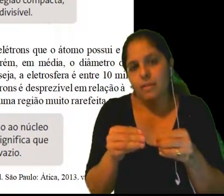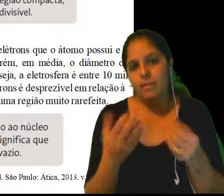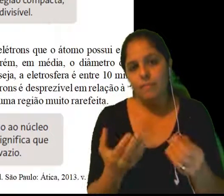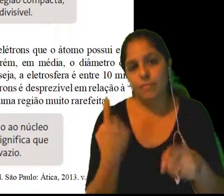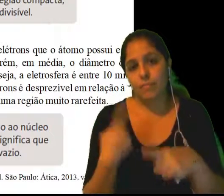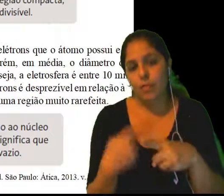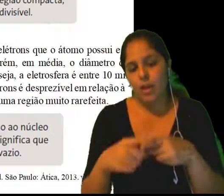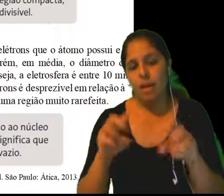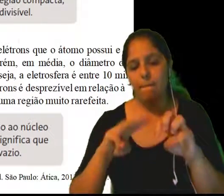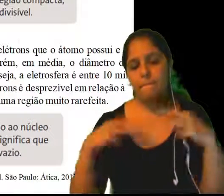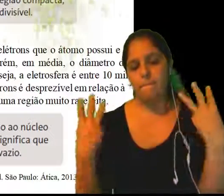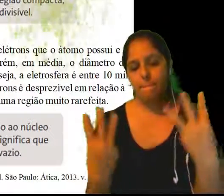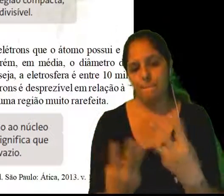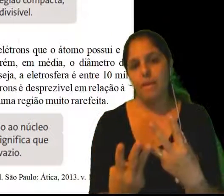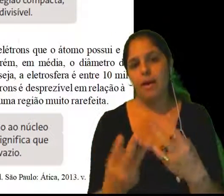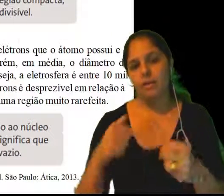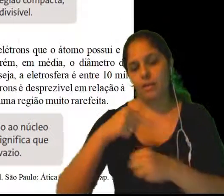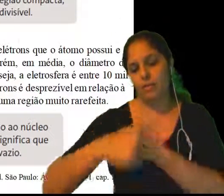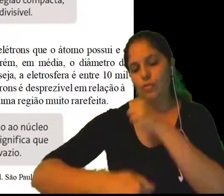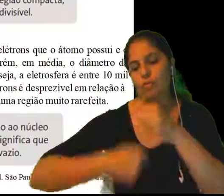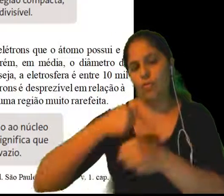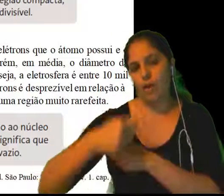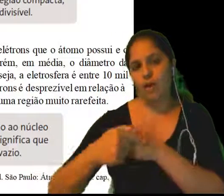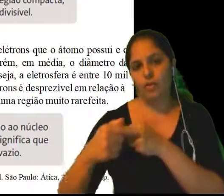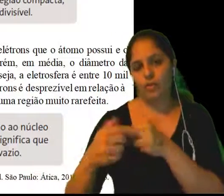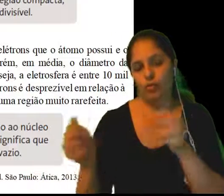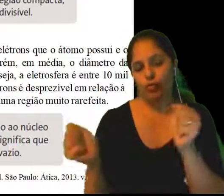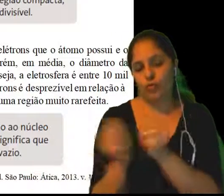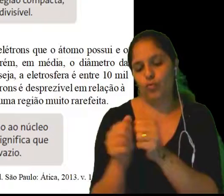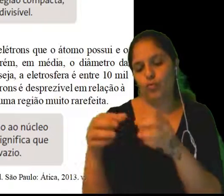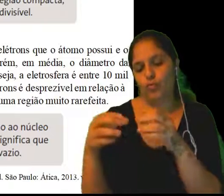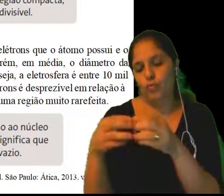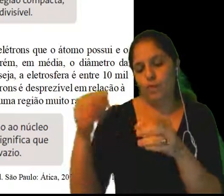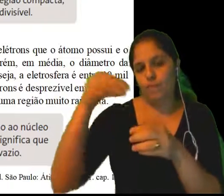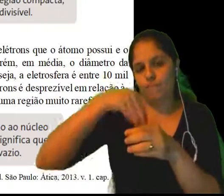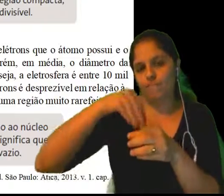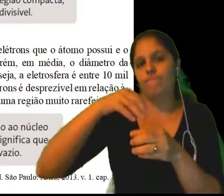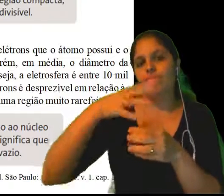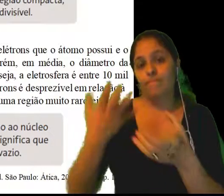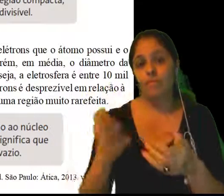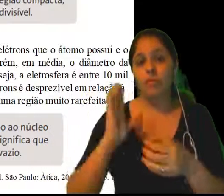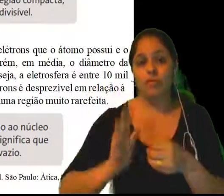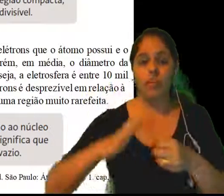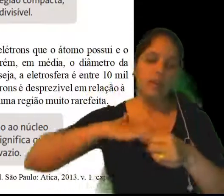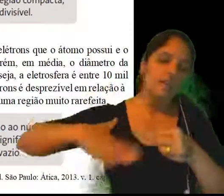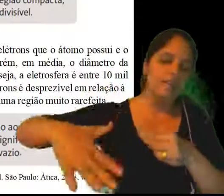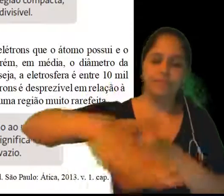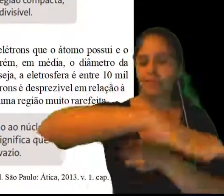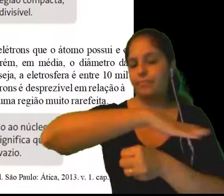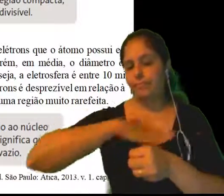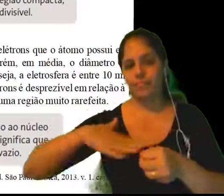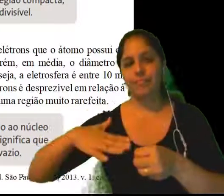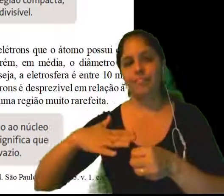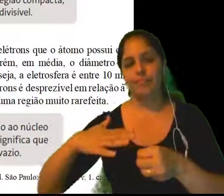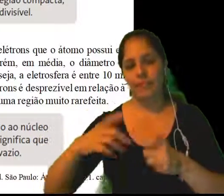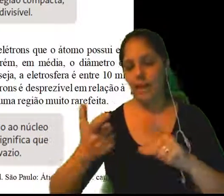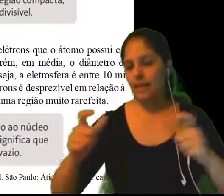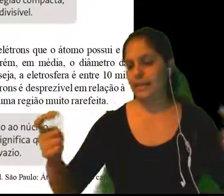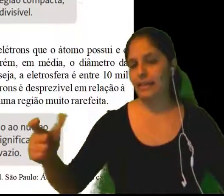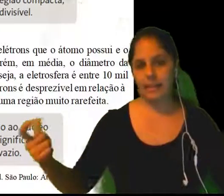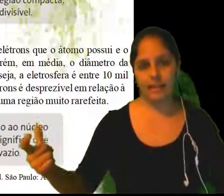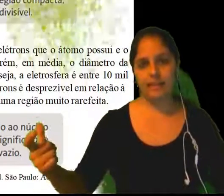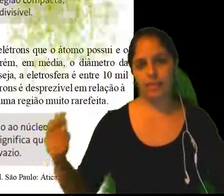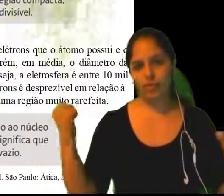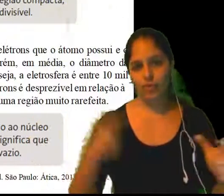maciça, pois a massa do átomo se concentra basicamente em seu núcleo. Já a eletrosfera é uma